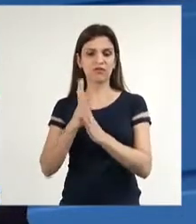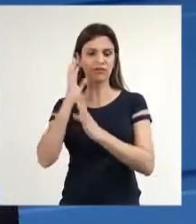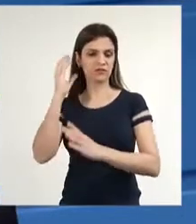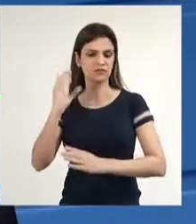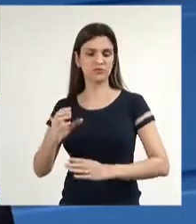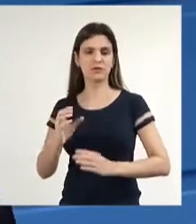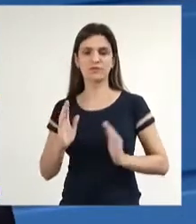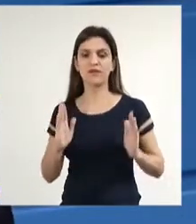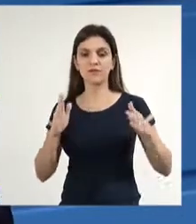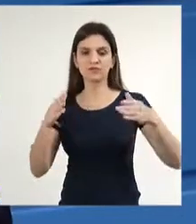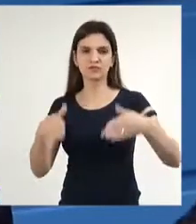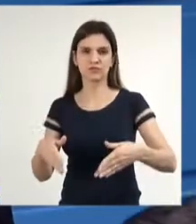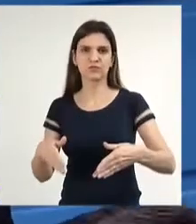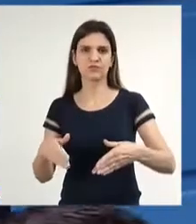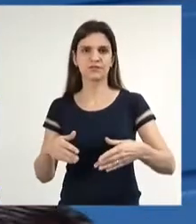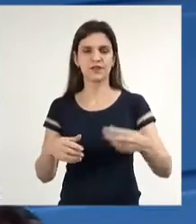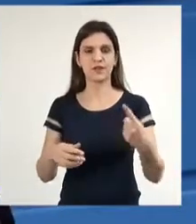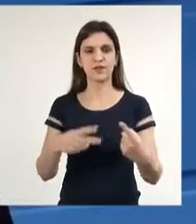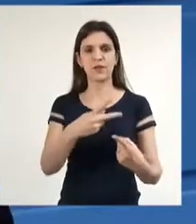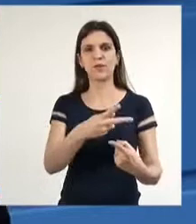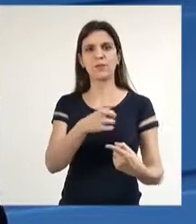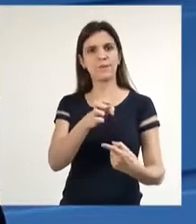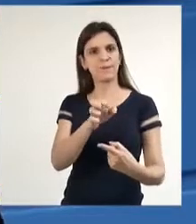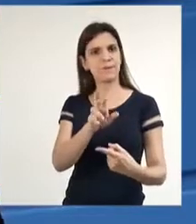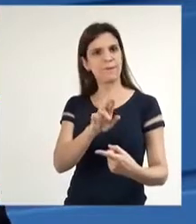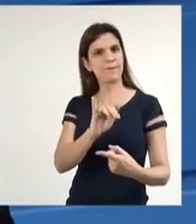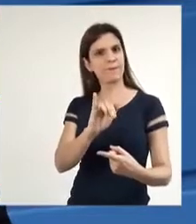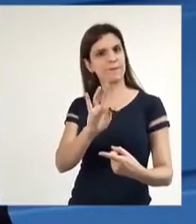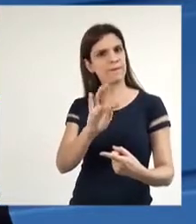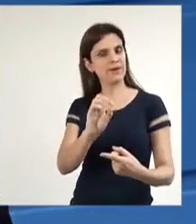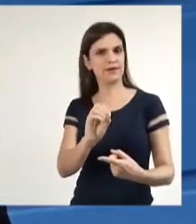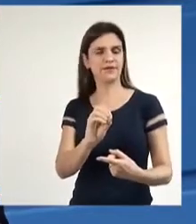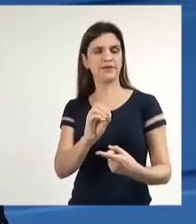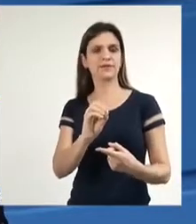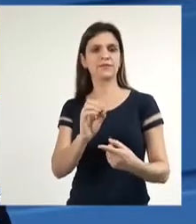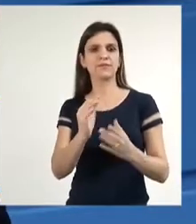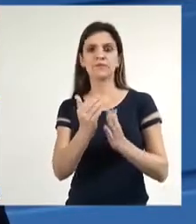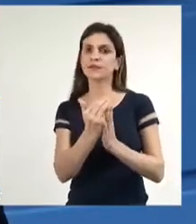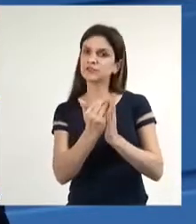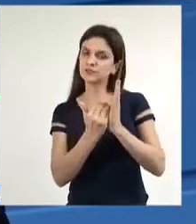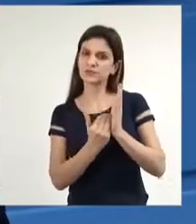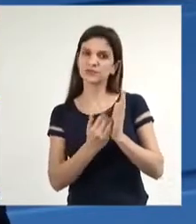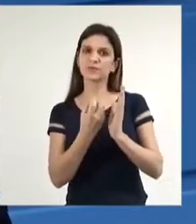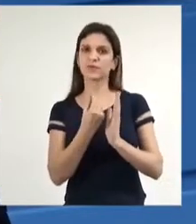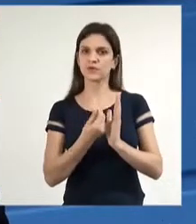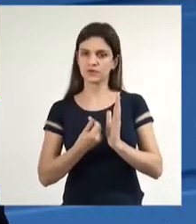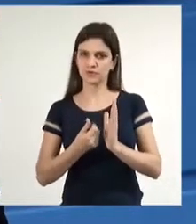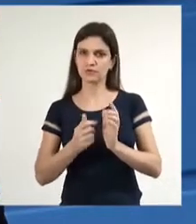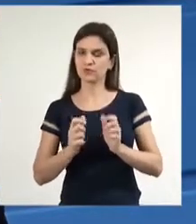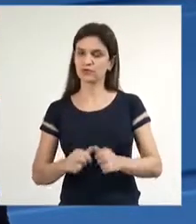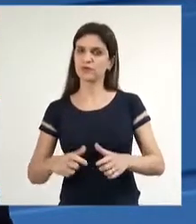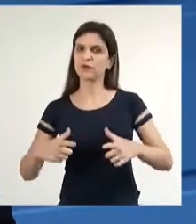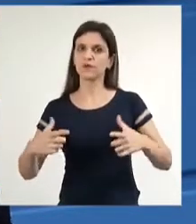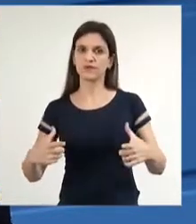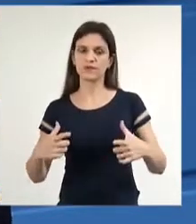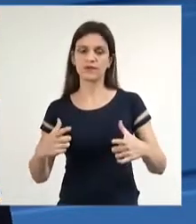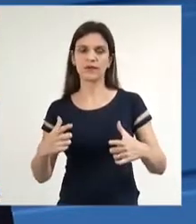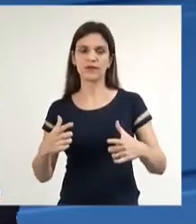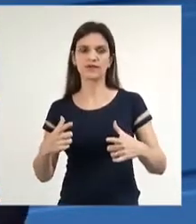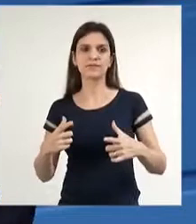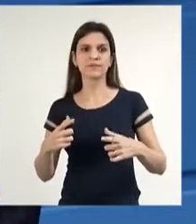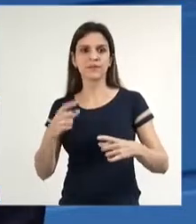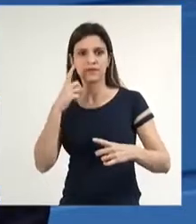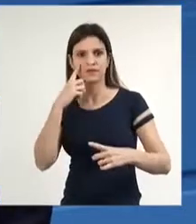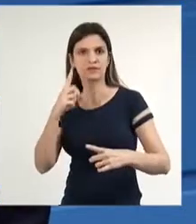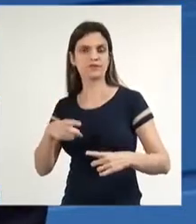o papiloscopista, vai diminuir custos e ampliar a atenção e